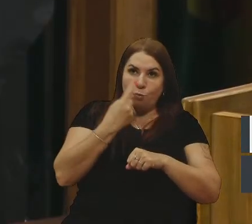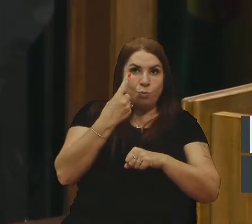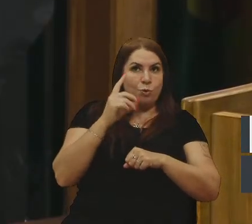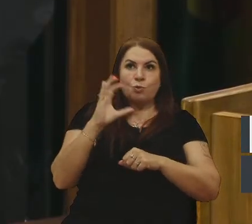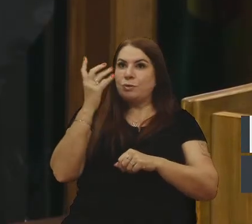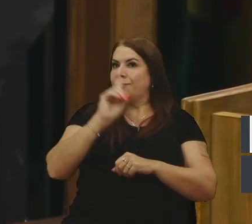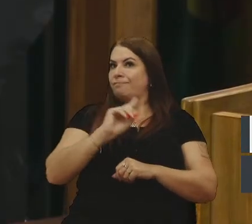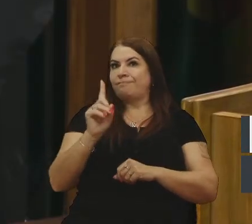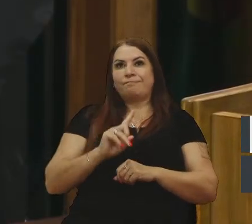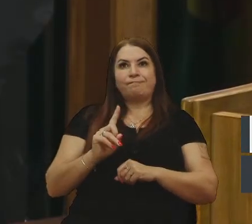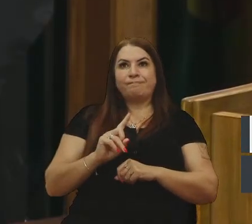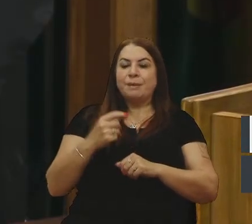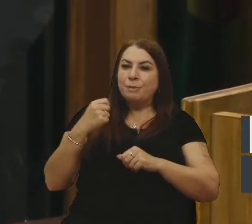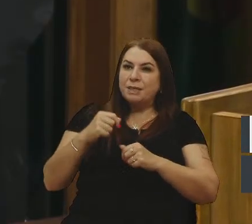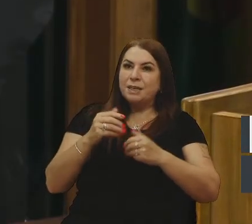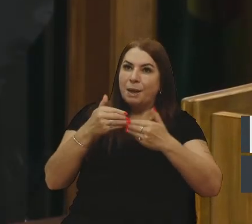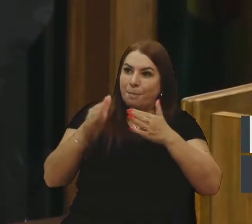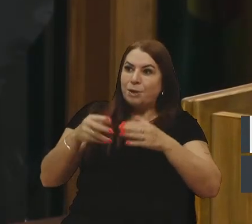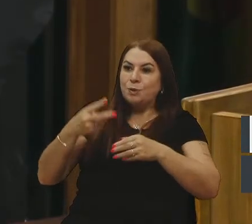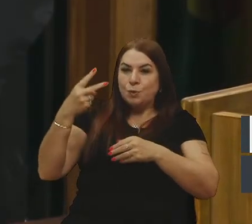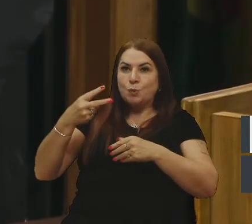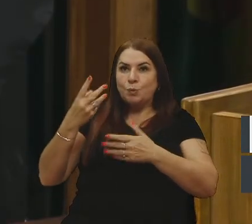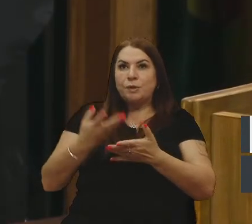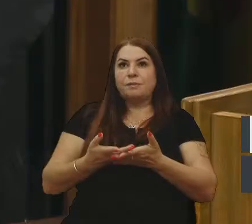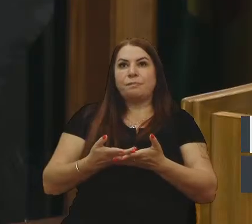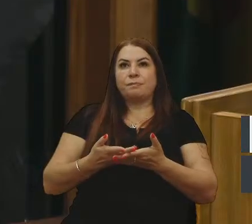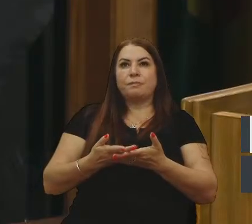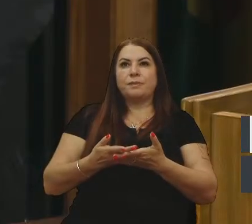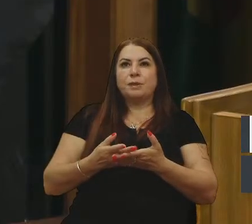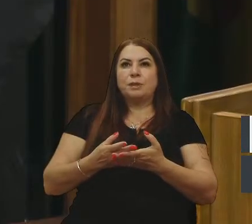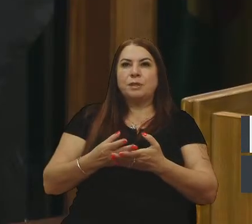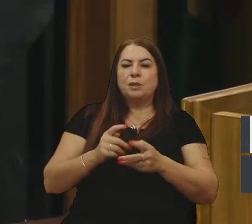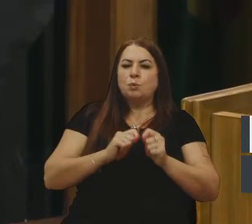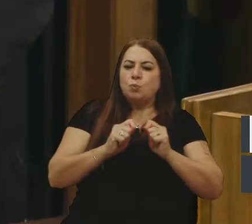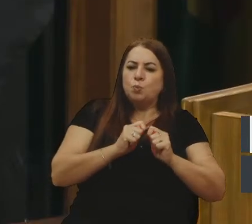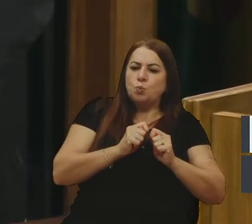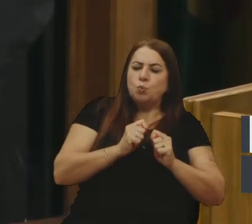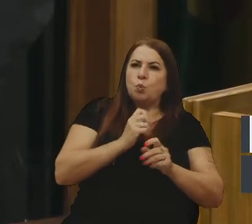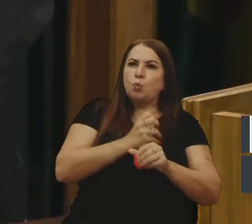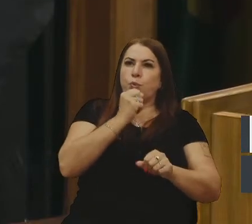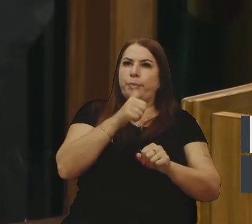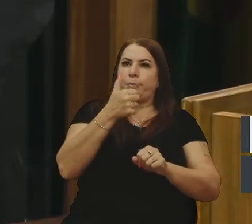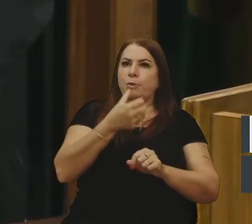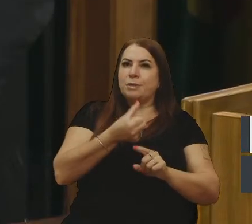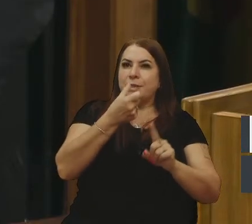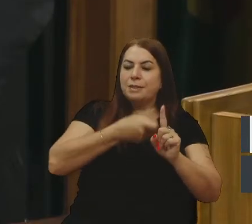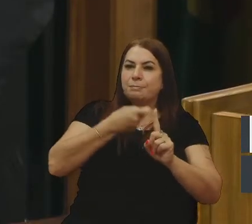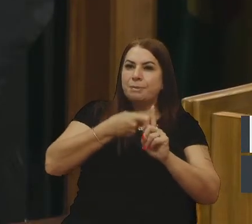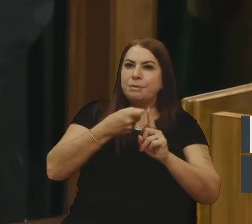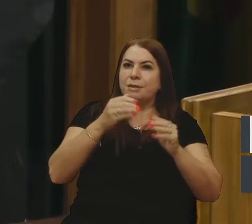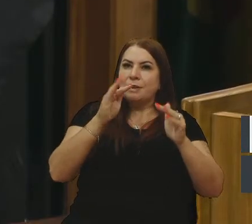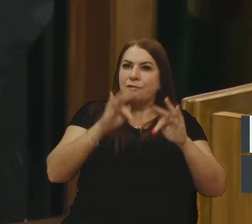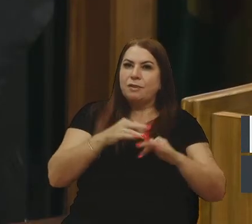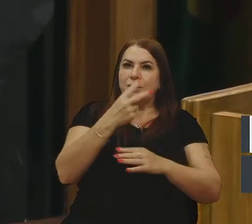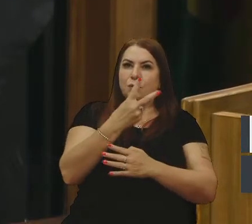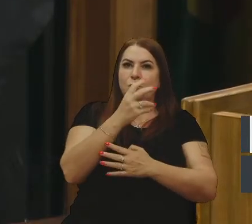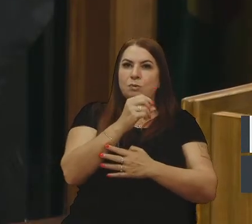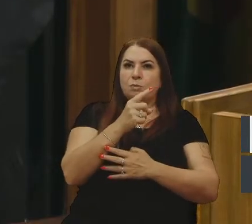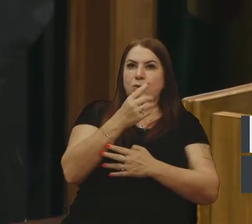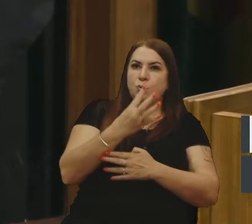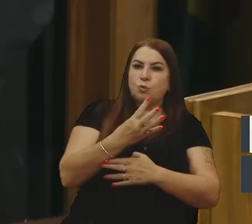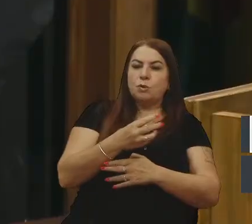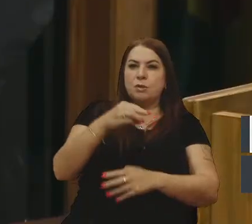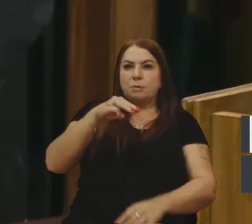nosso caso. A gente precisa abrir a segunda. Então a gente segurou tudo que deu de lucro naqueles primeiros 6 meses, ali até fechar 2014, e em março